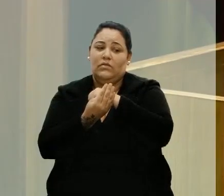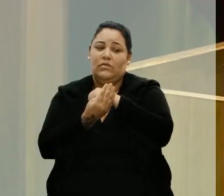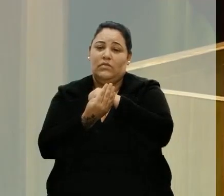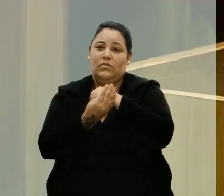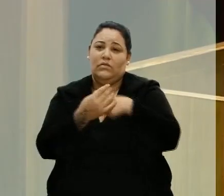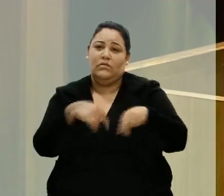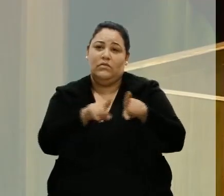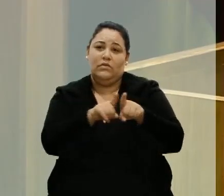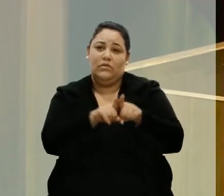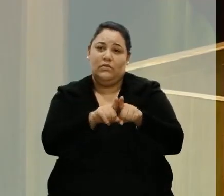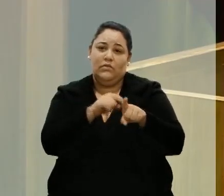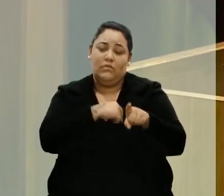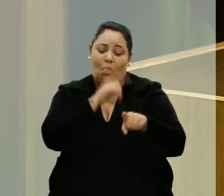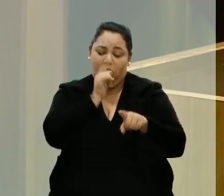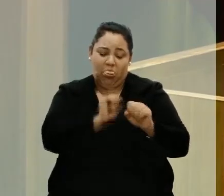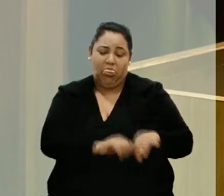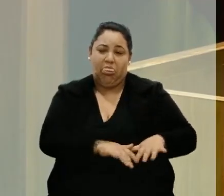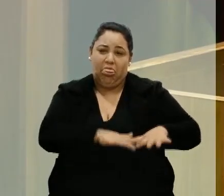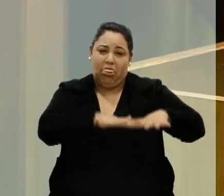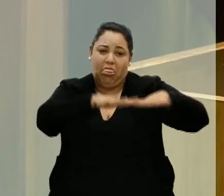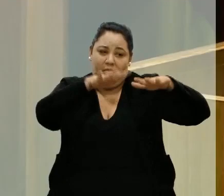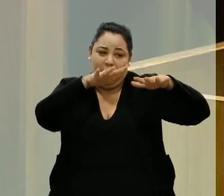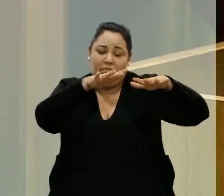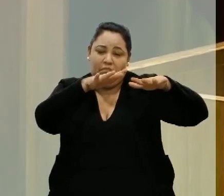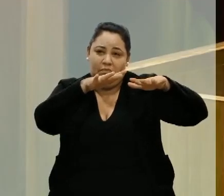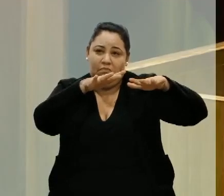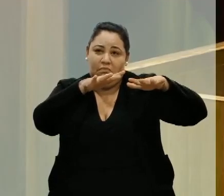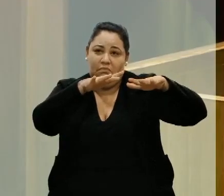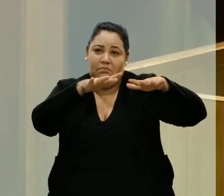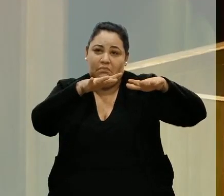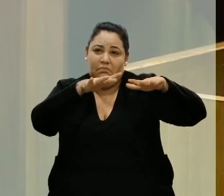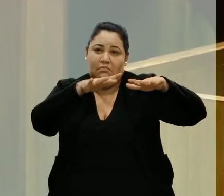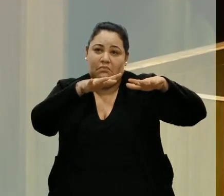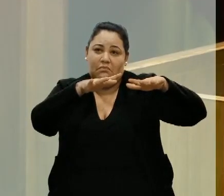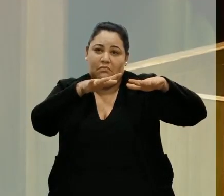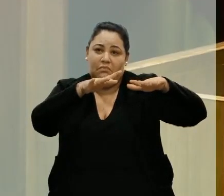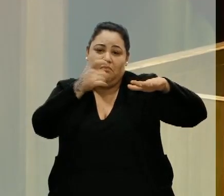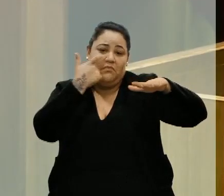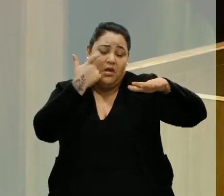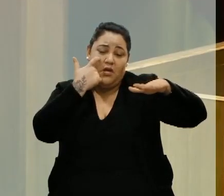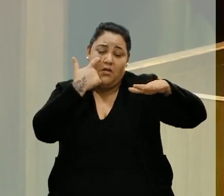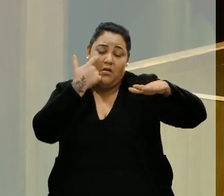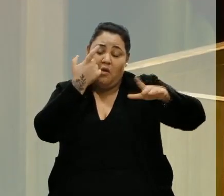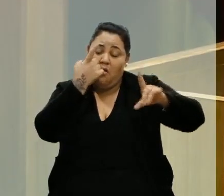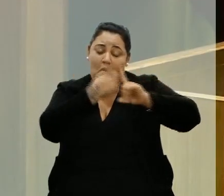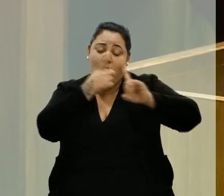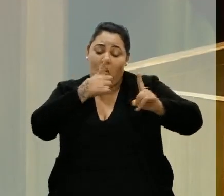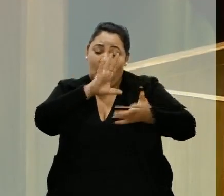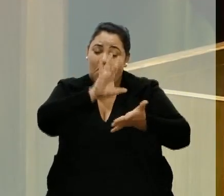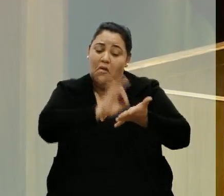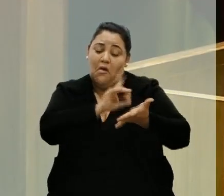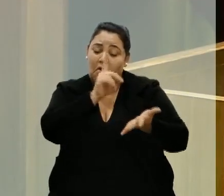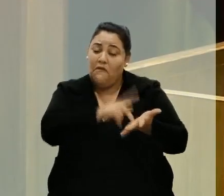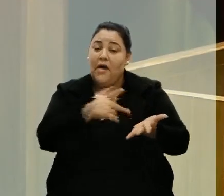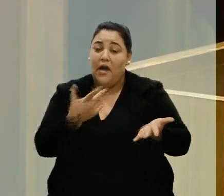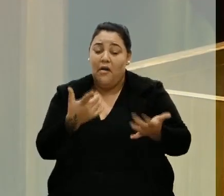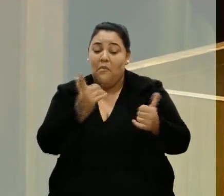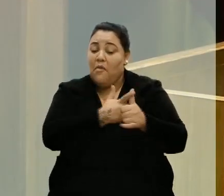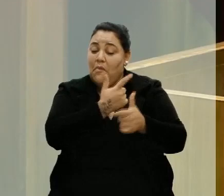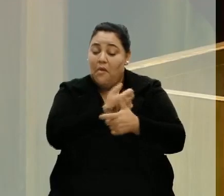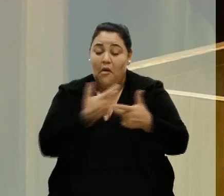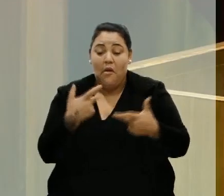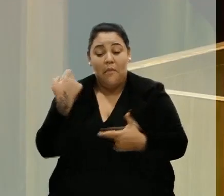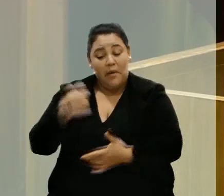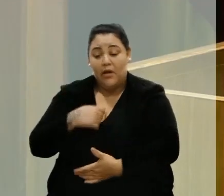fazer julgamentos que de fato não condiz com a veracidade. Então assim, ó, primeiro passo, temos que